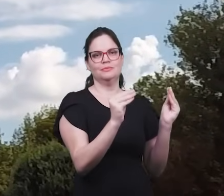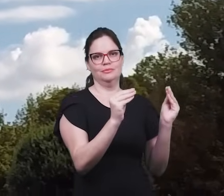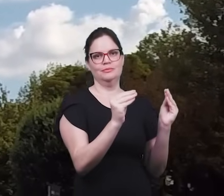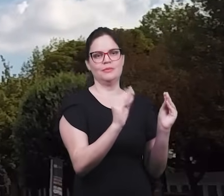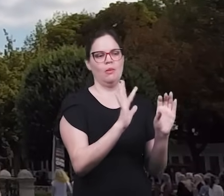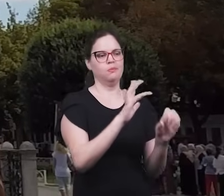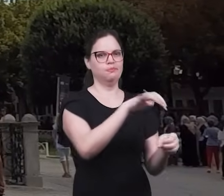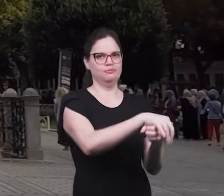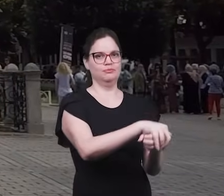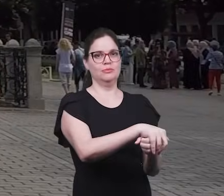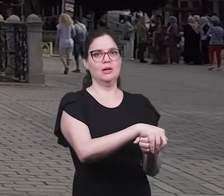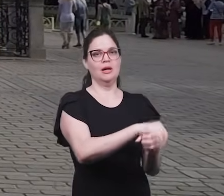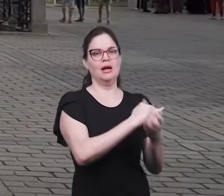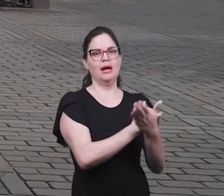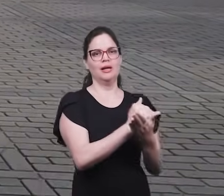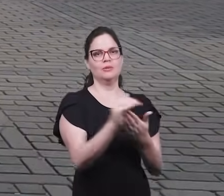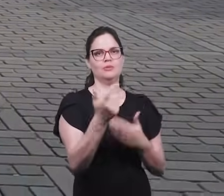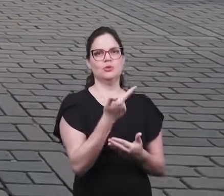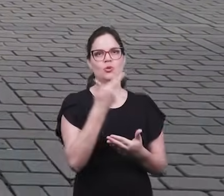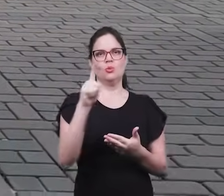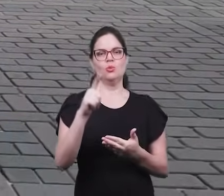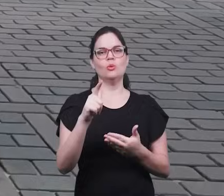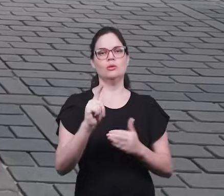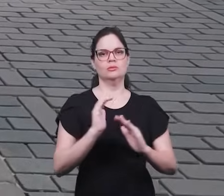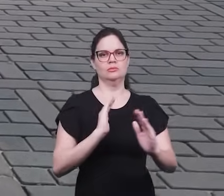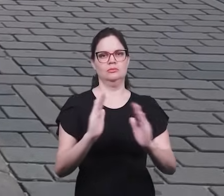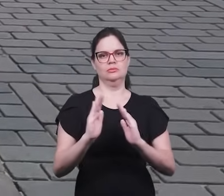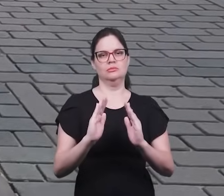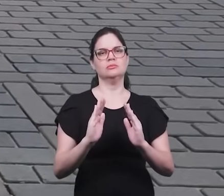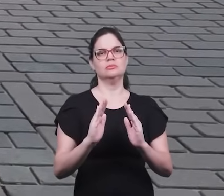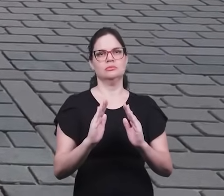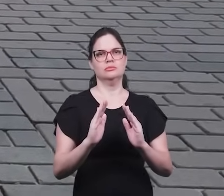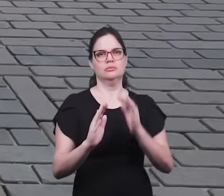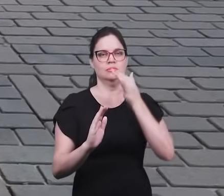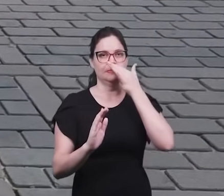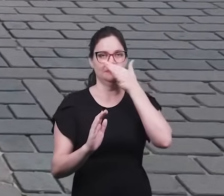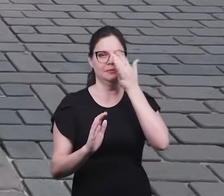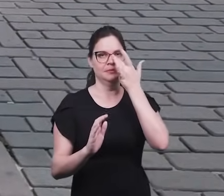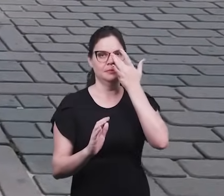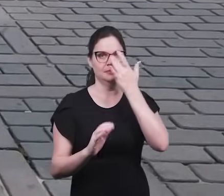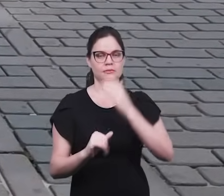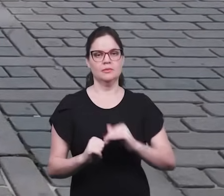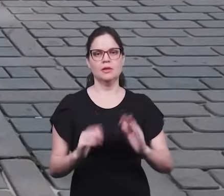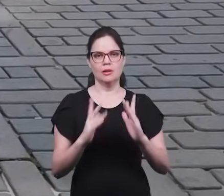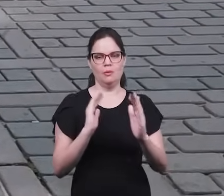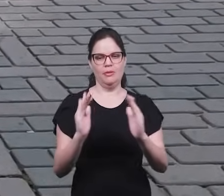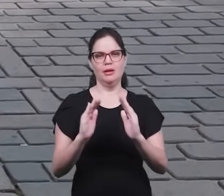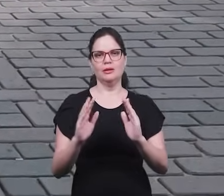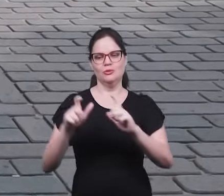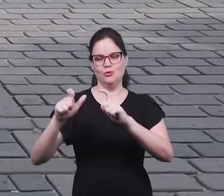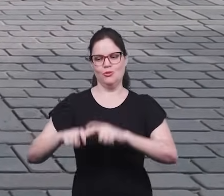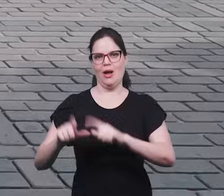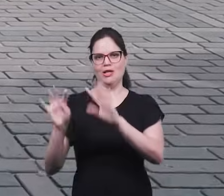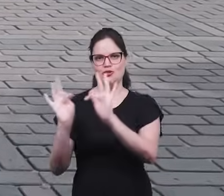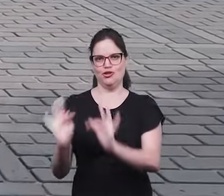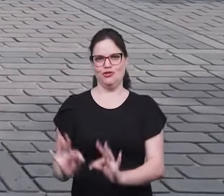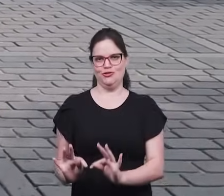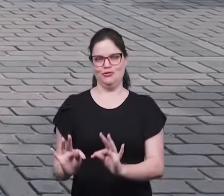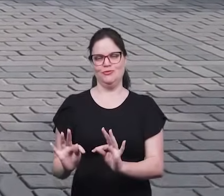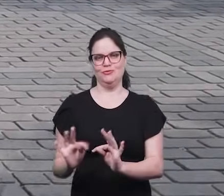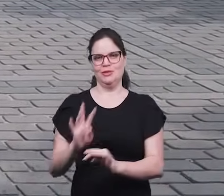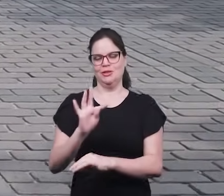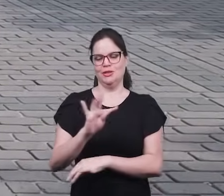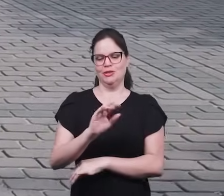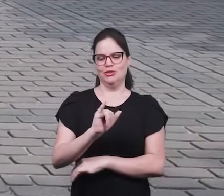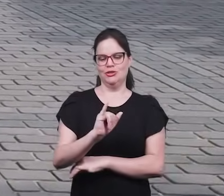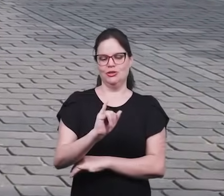para dar início ao nosso próximo período, que vai ser o período da era da igreja de Tiatira, que